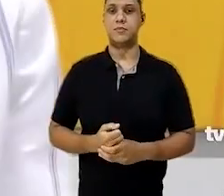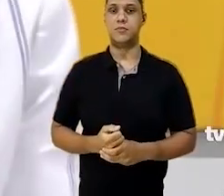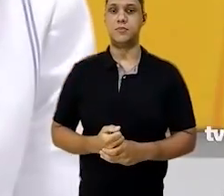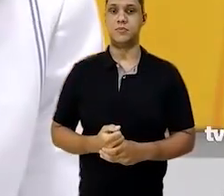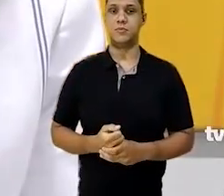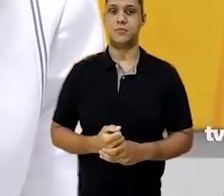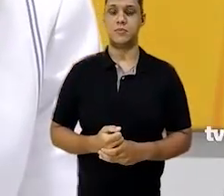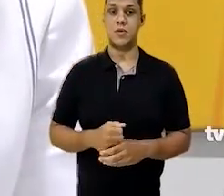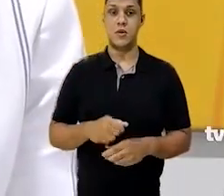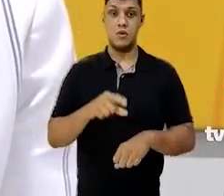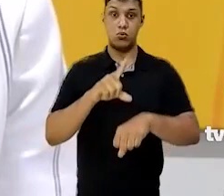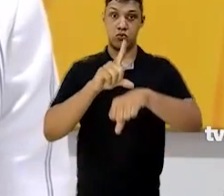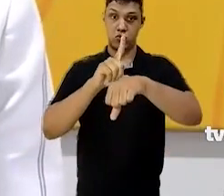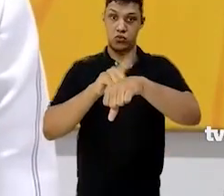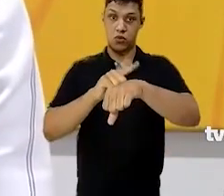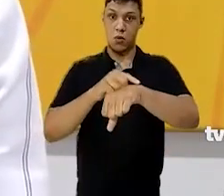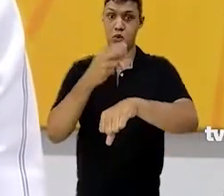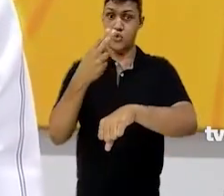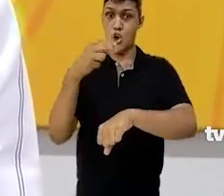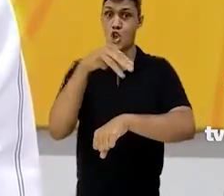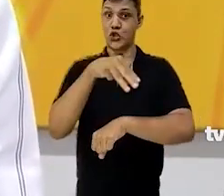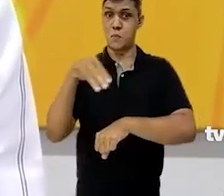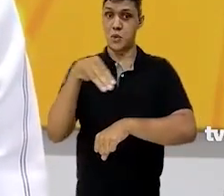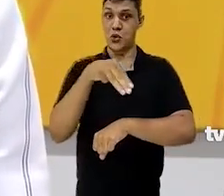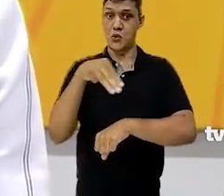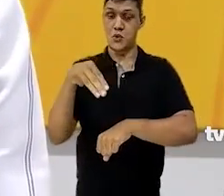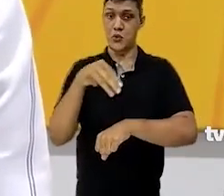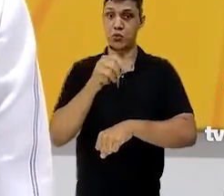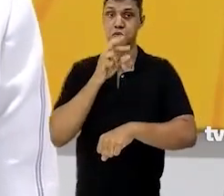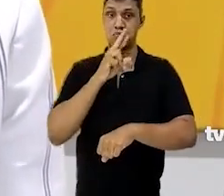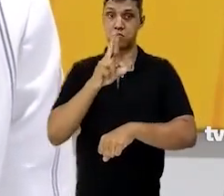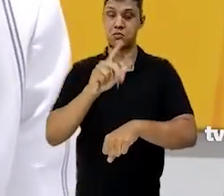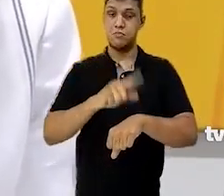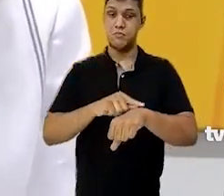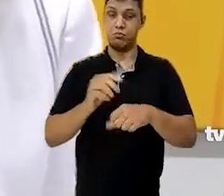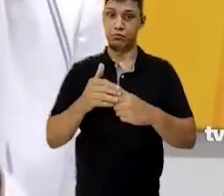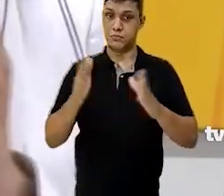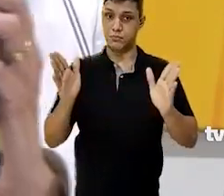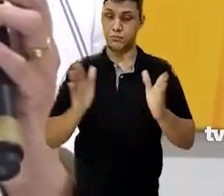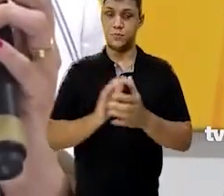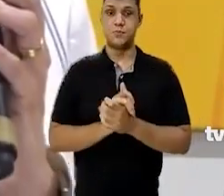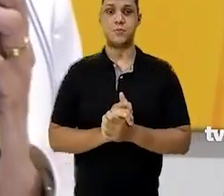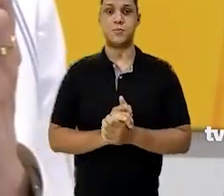o seu tempo é de 2 minutos a partir de agora para responder.